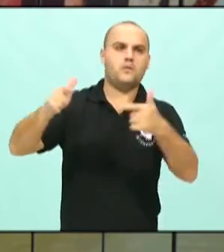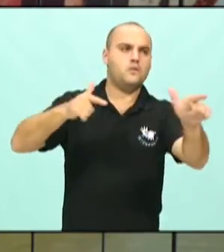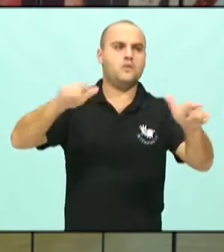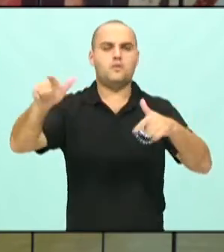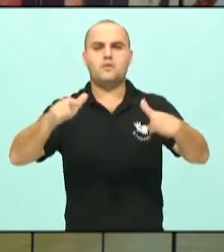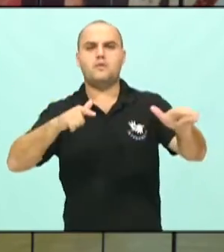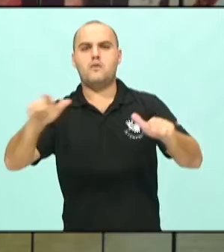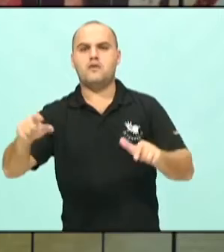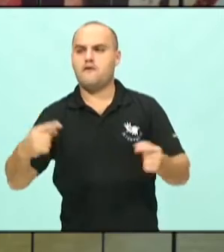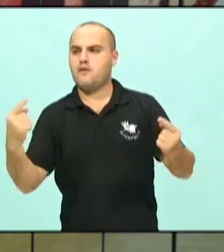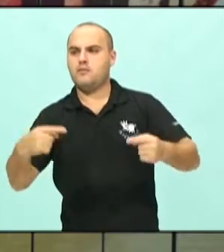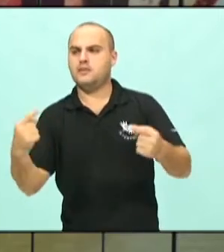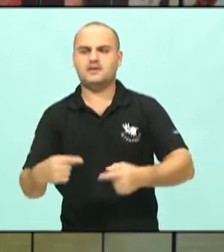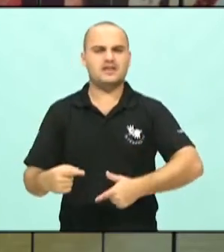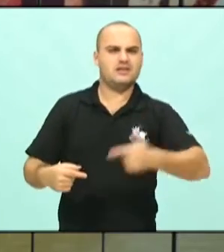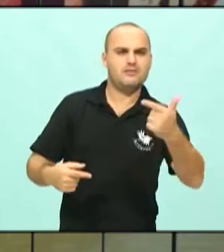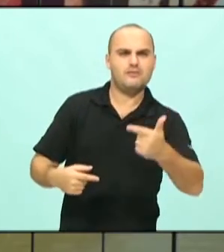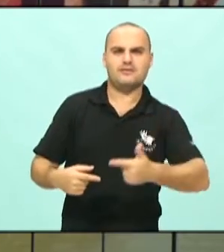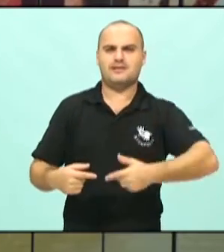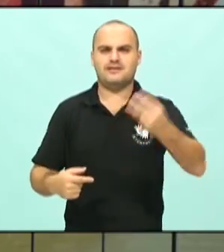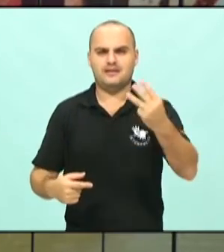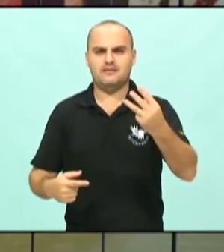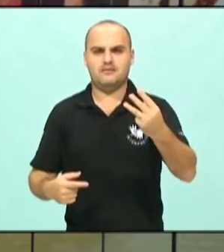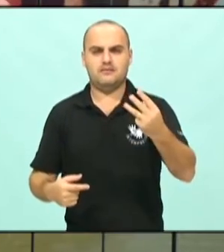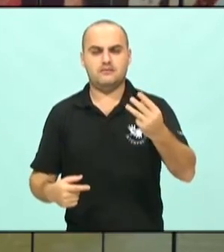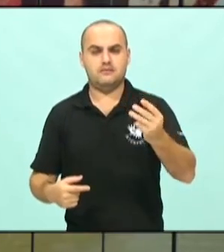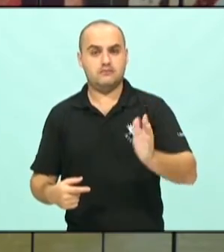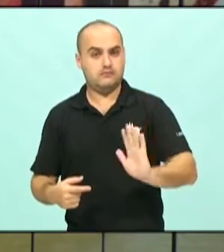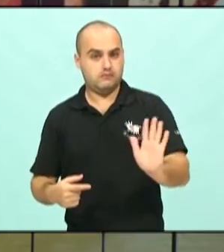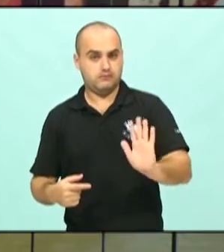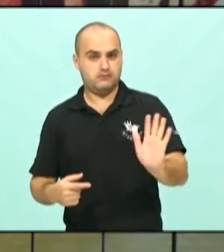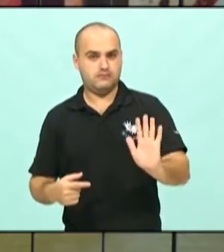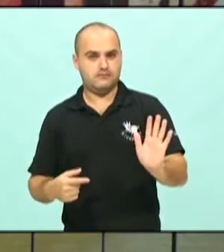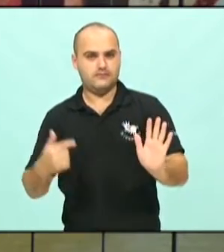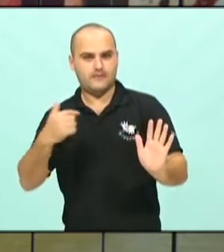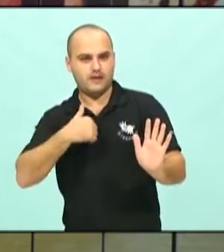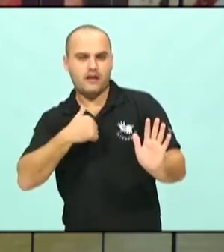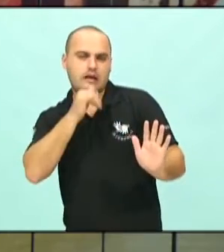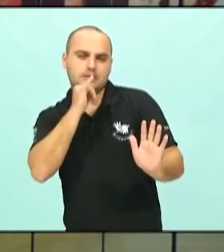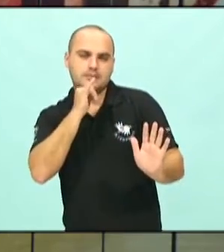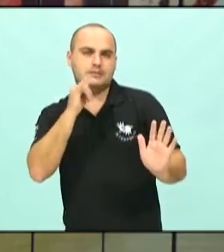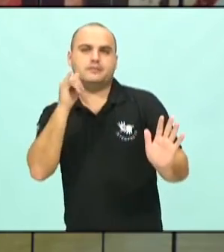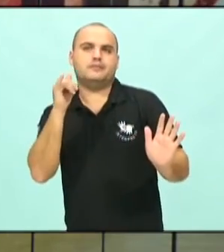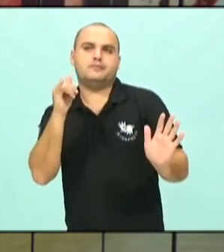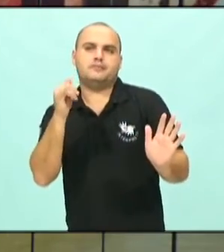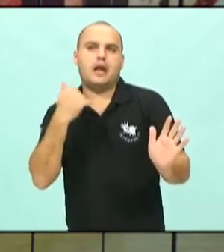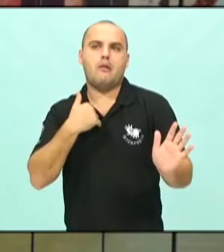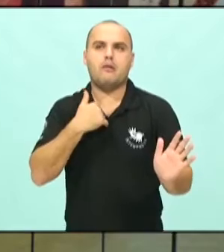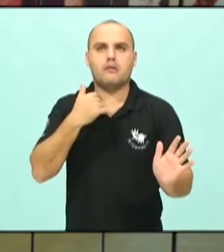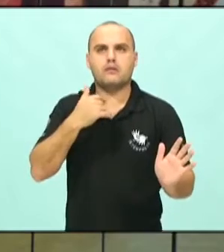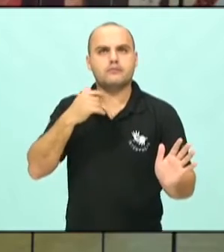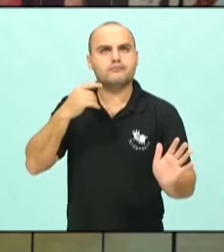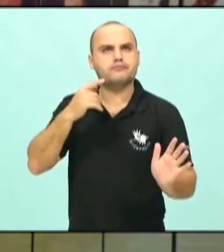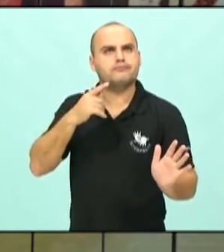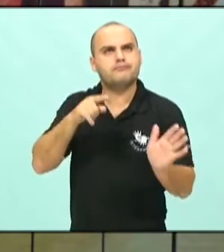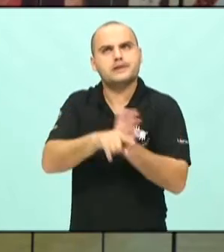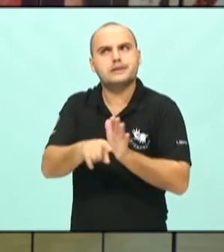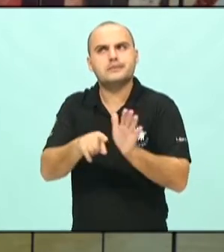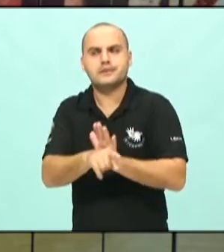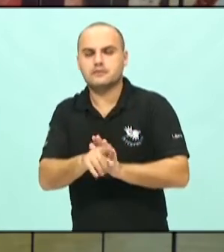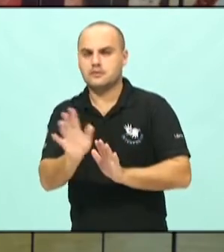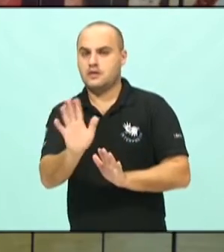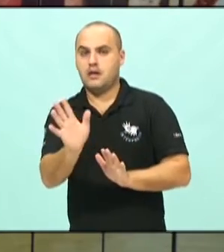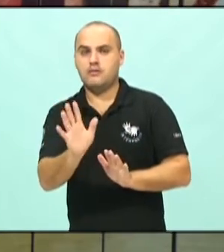segundo ou terceiro lugar? Então, não estou questionando, né? Eu estou dizendo que é muito mais saudável eu ir com uma equipe